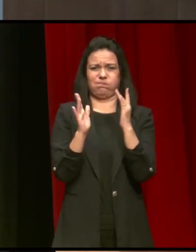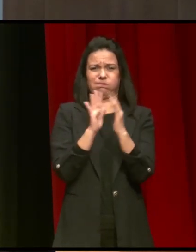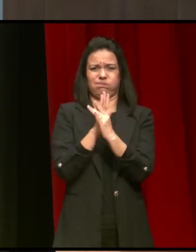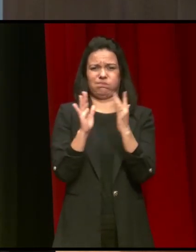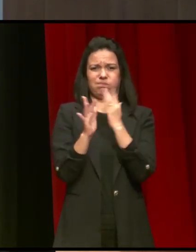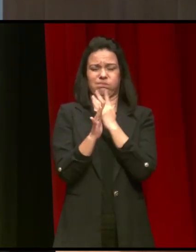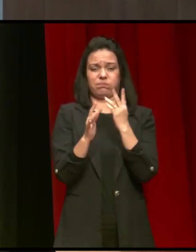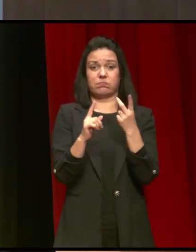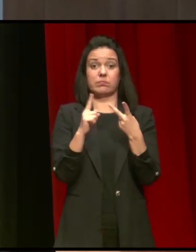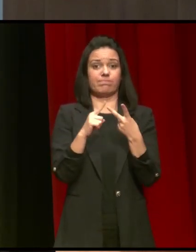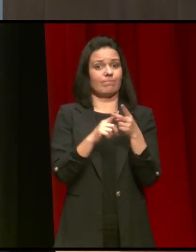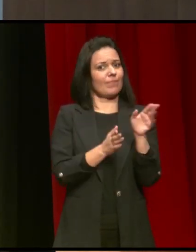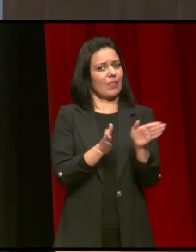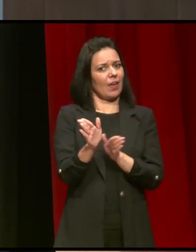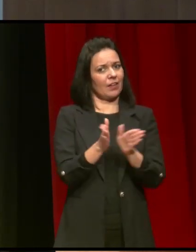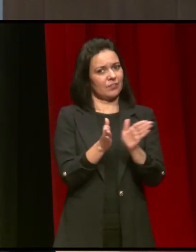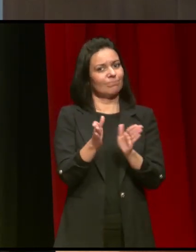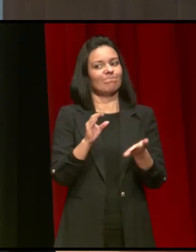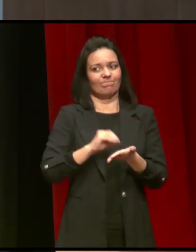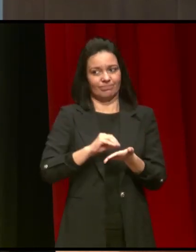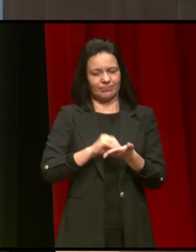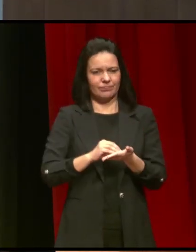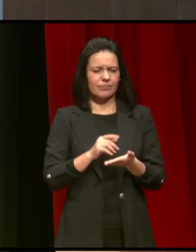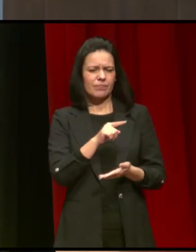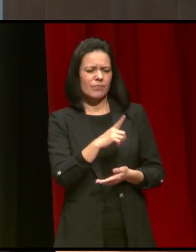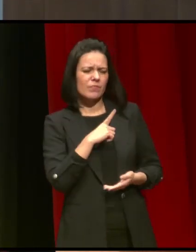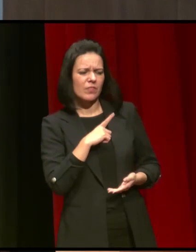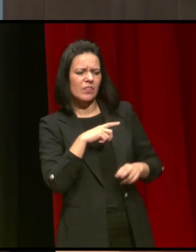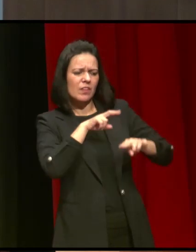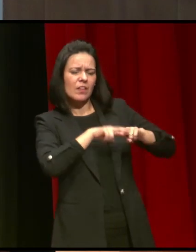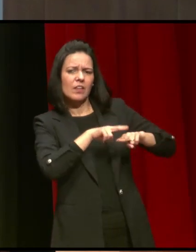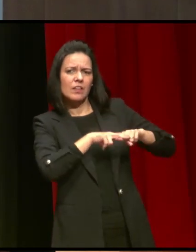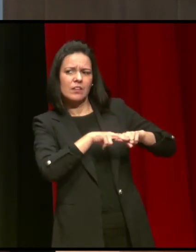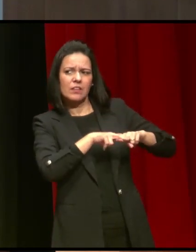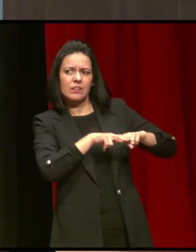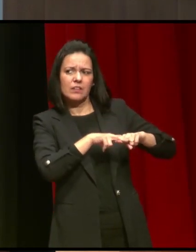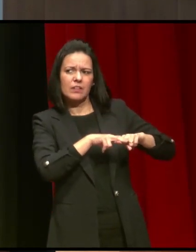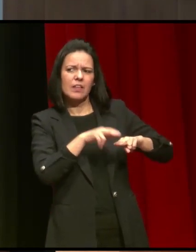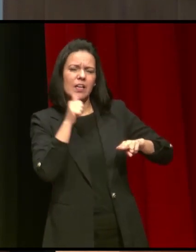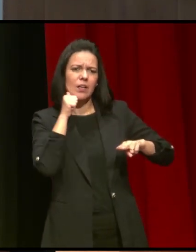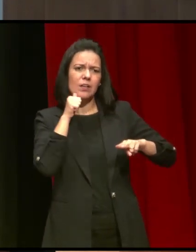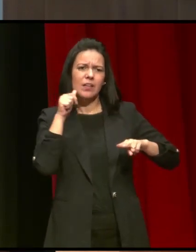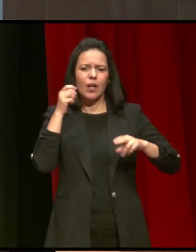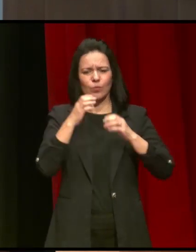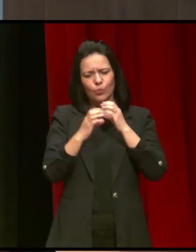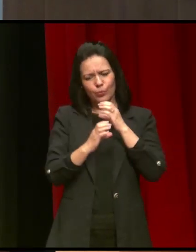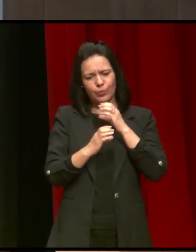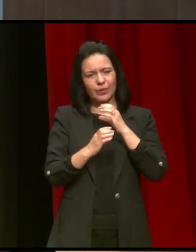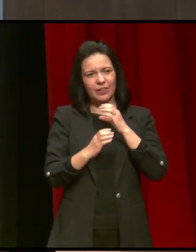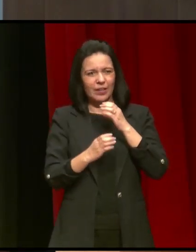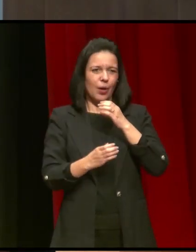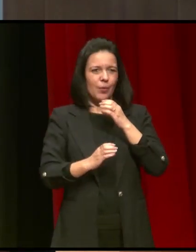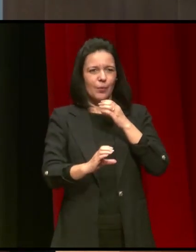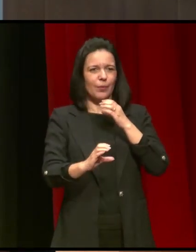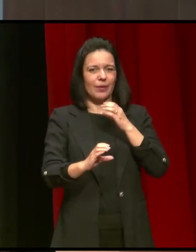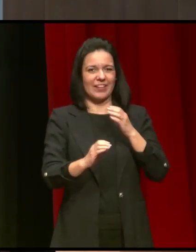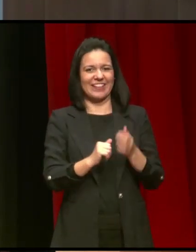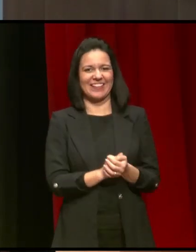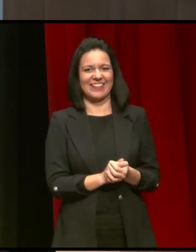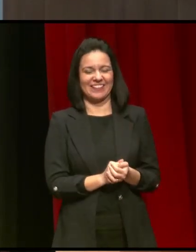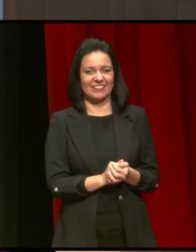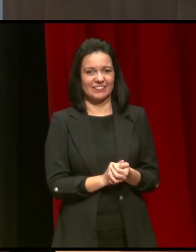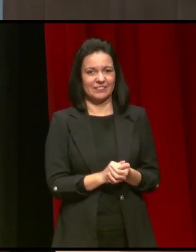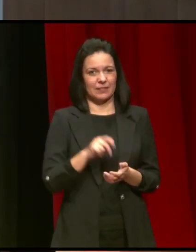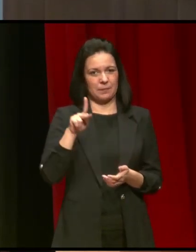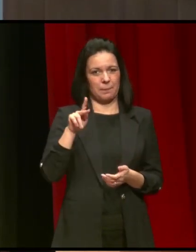cega aqui na frente, me falou hoje, esqueci o nome dela, ela sabe que eu estou falando dela, tá aqui, ela tocou ali, o sax gordinho ali, ó, né?